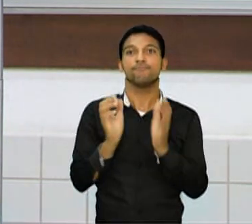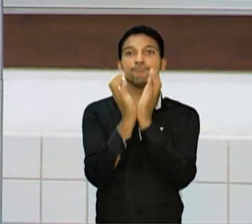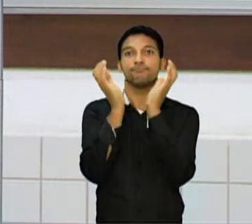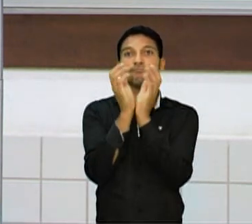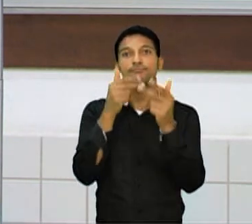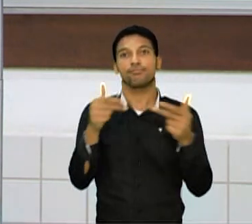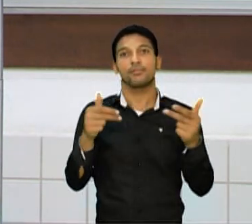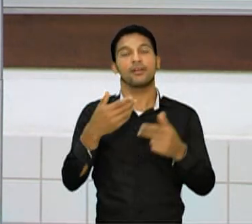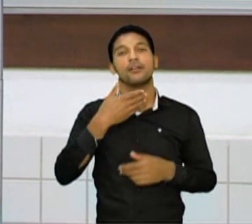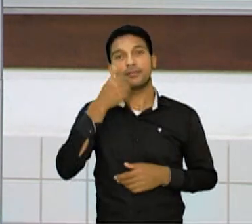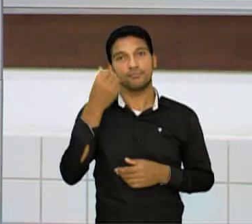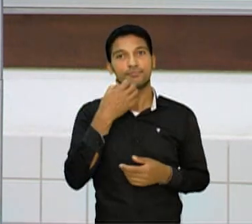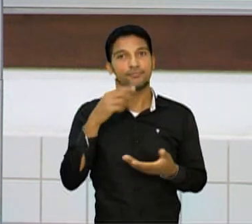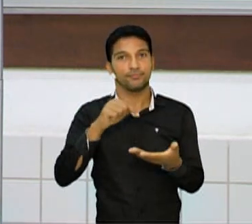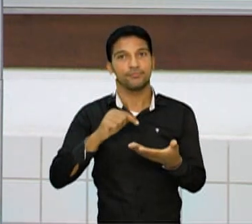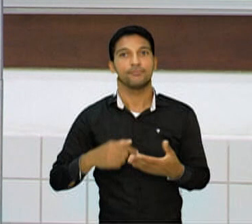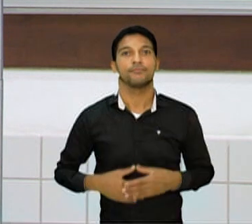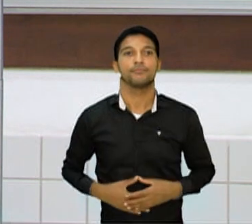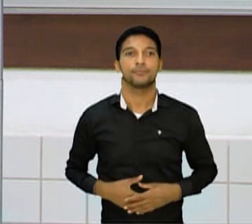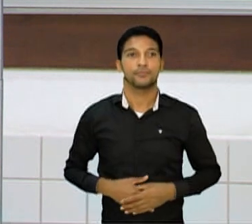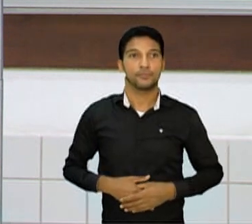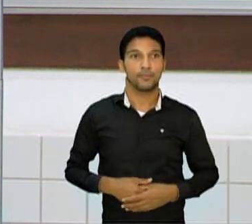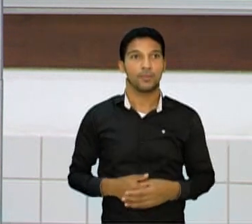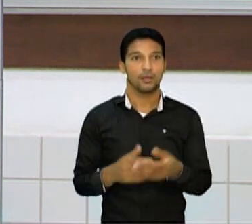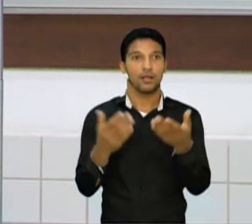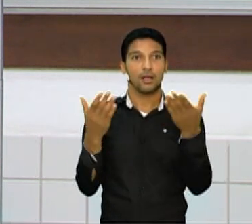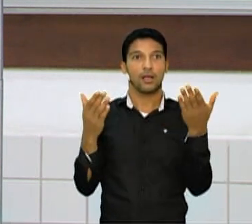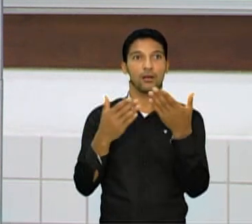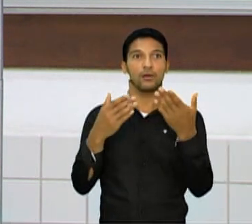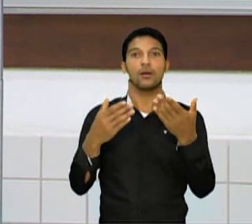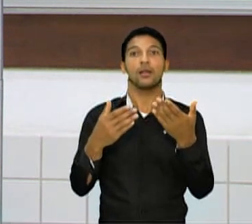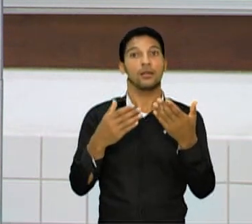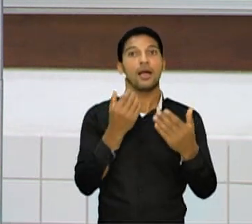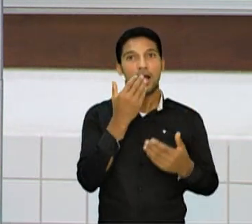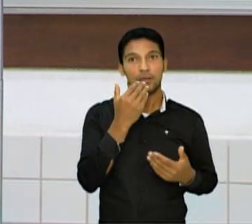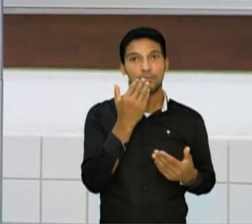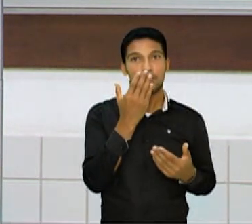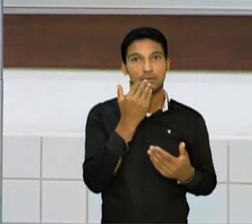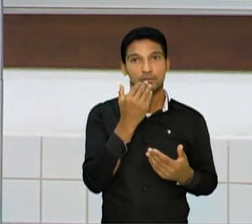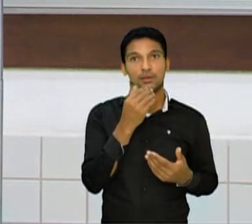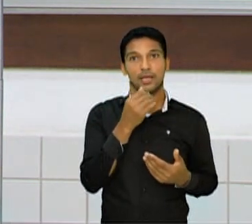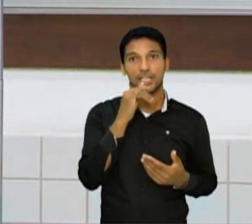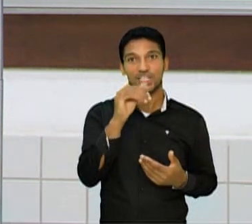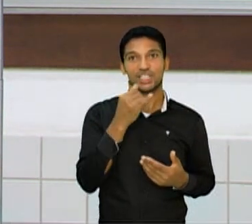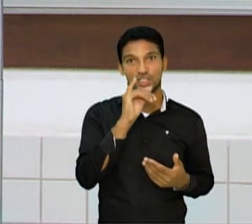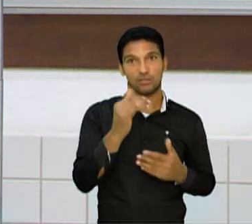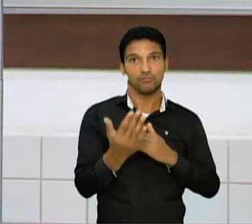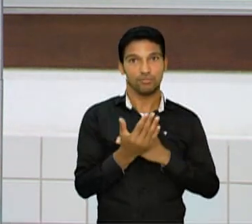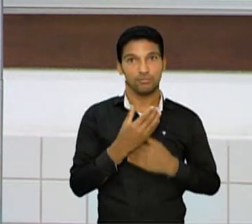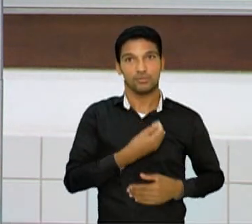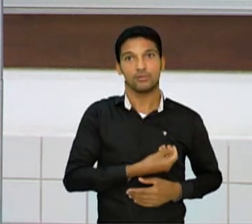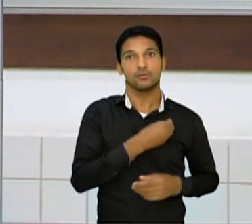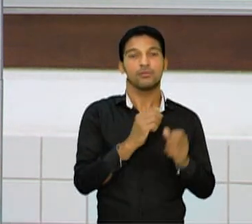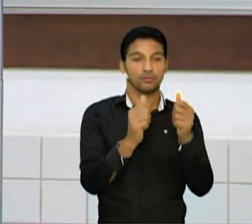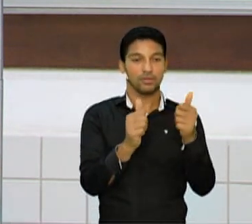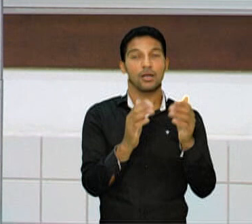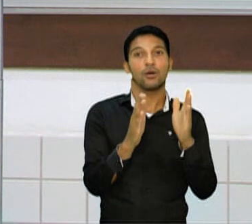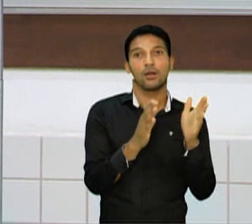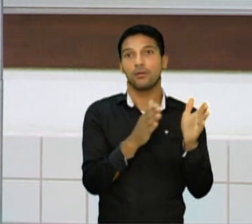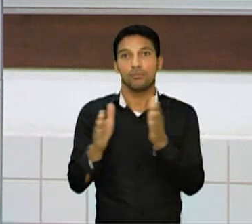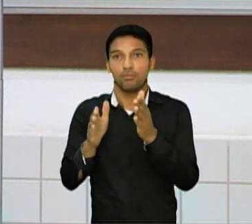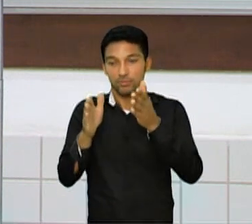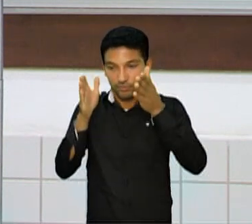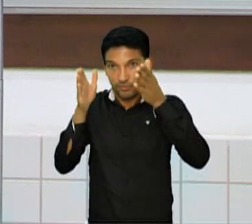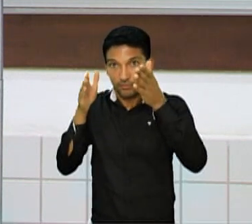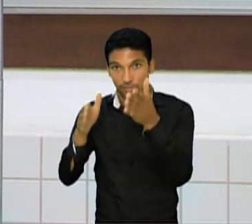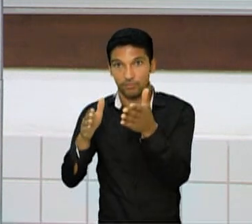outras questões. As questões ligadas à energia, passando do alimento, indo para fontes mais específicas e